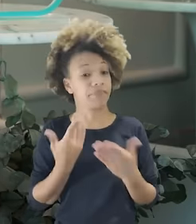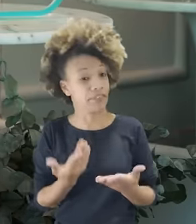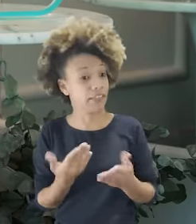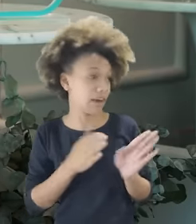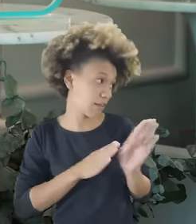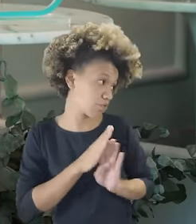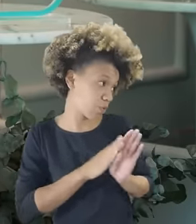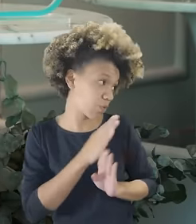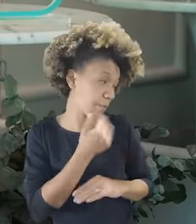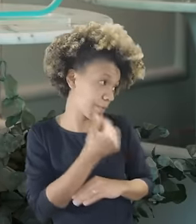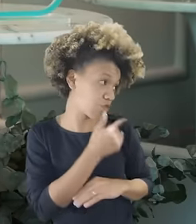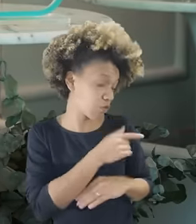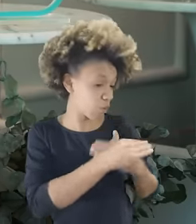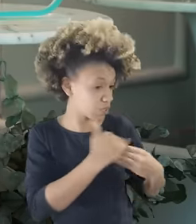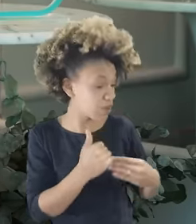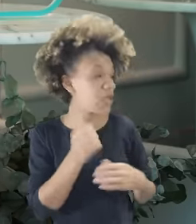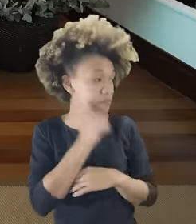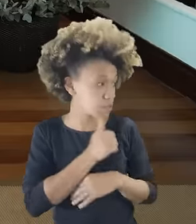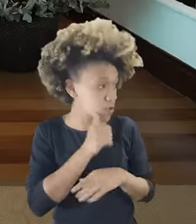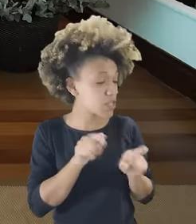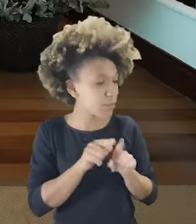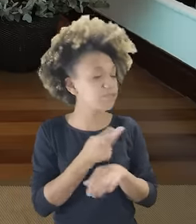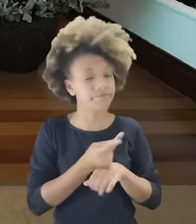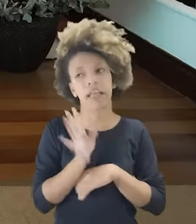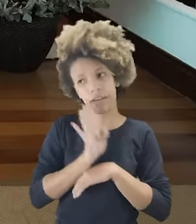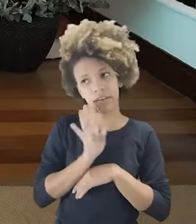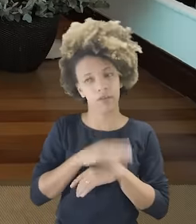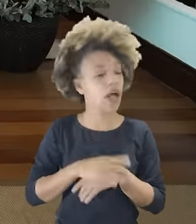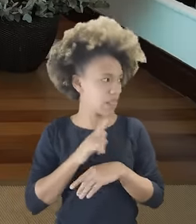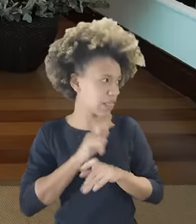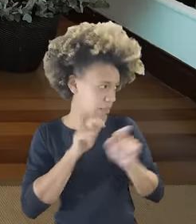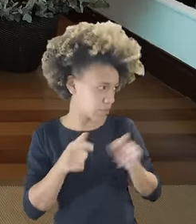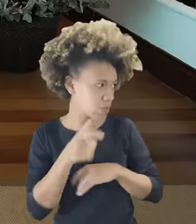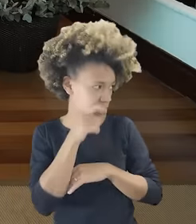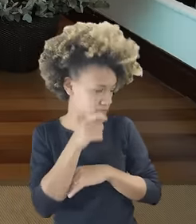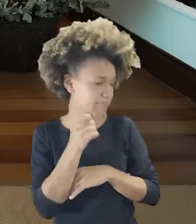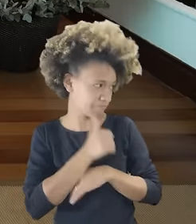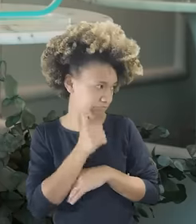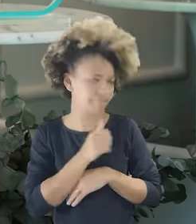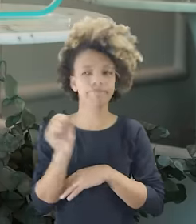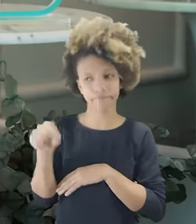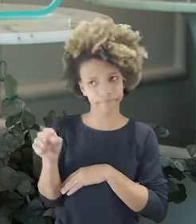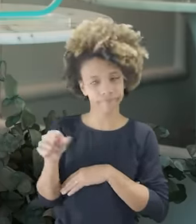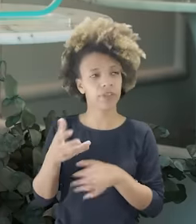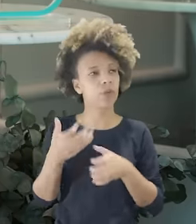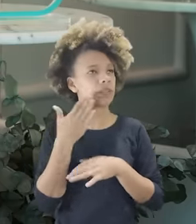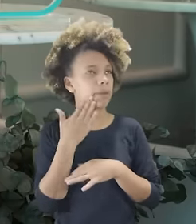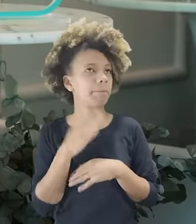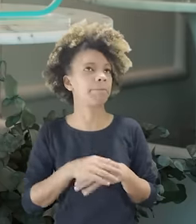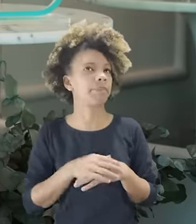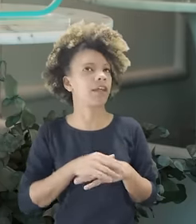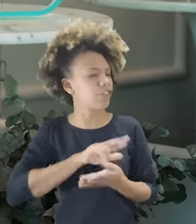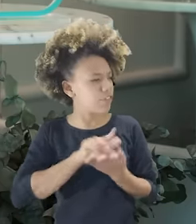ela recorre a você como muitas mulheres acabam recorrendo você ter um público muito feminino e eu queria saber eu vejo que